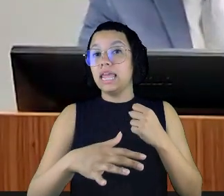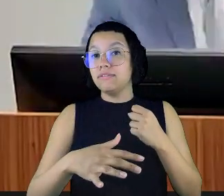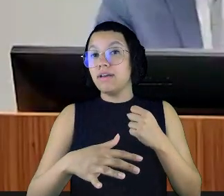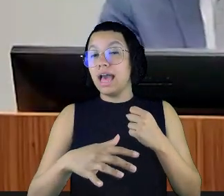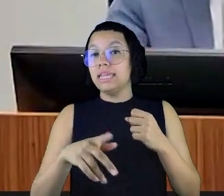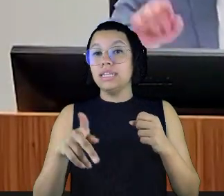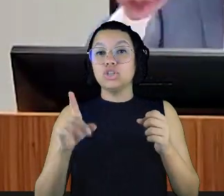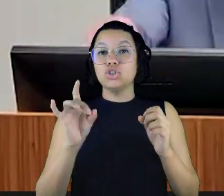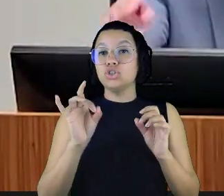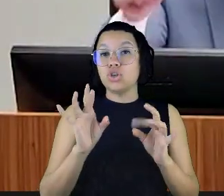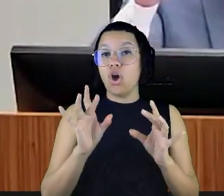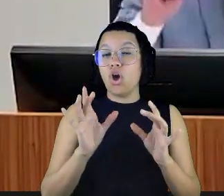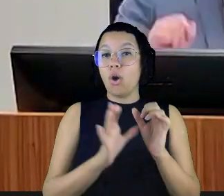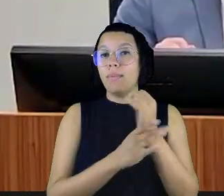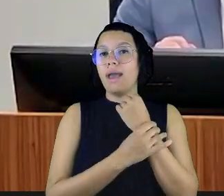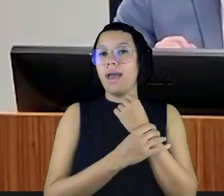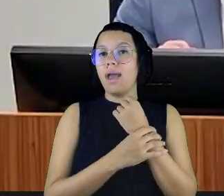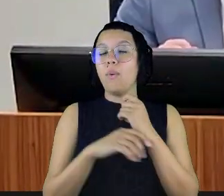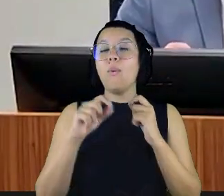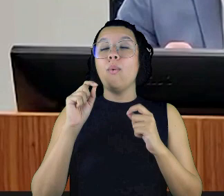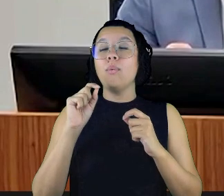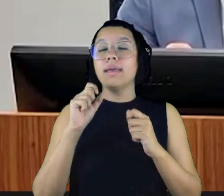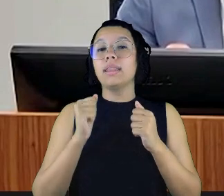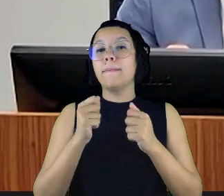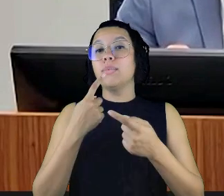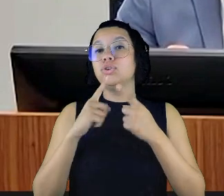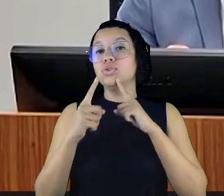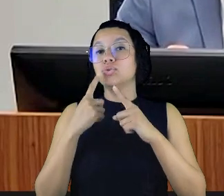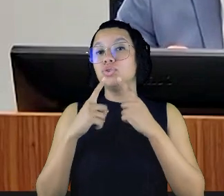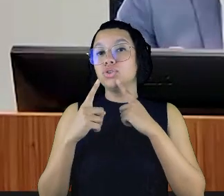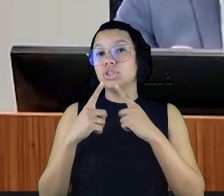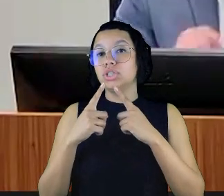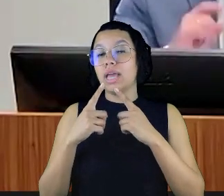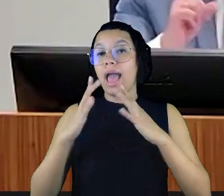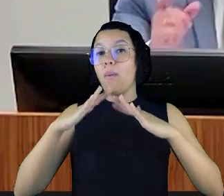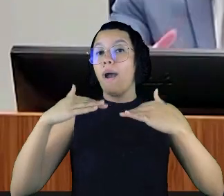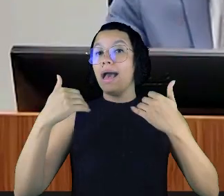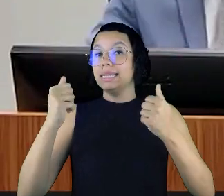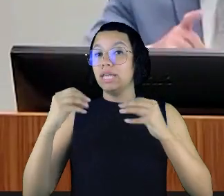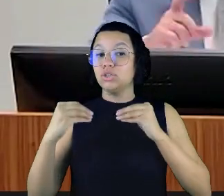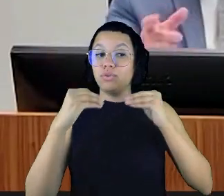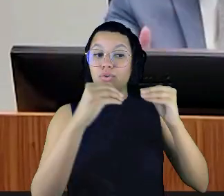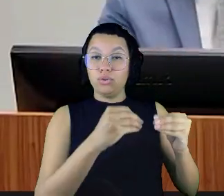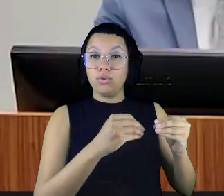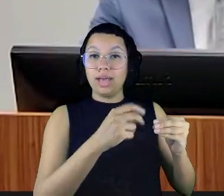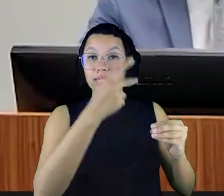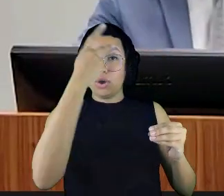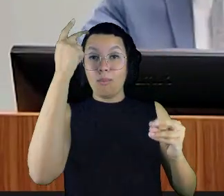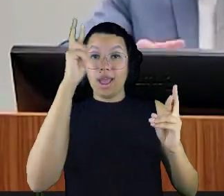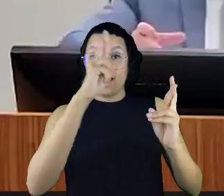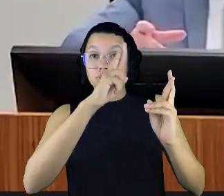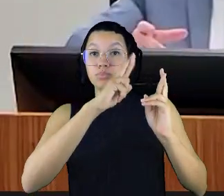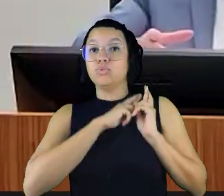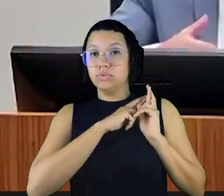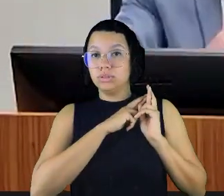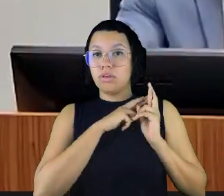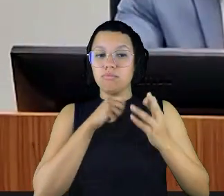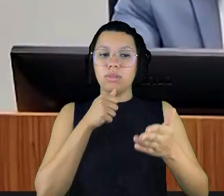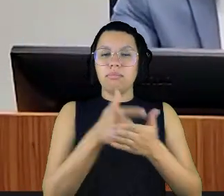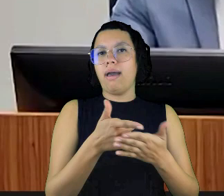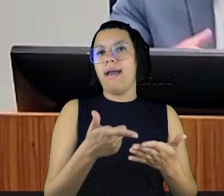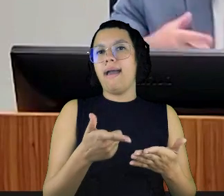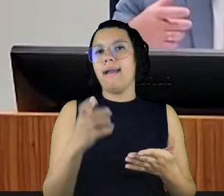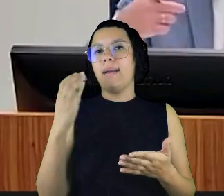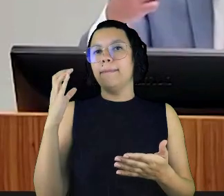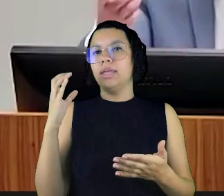atribuída de responsável pelo pagamento daquele crédito. Não pode dizer, a cláusula foi mal interpretada, eu tenho